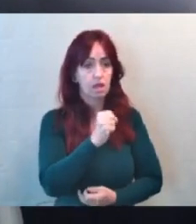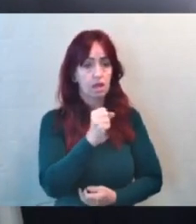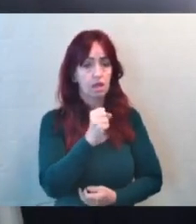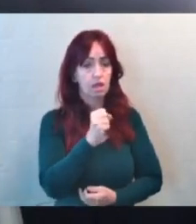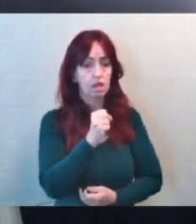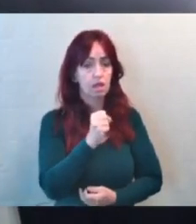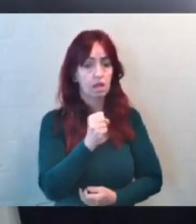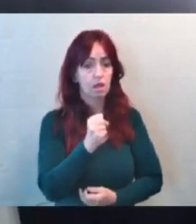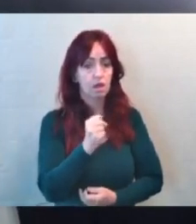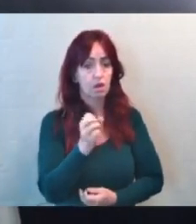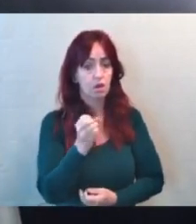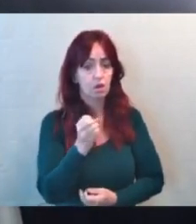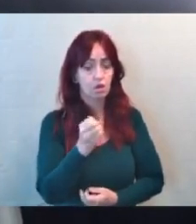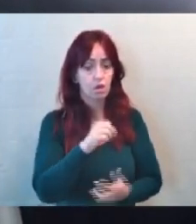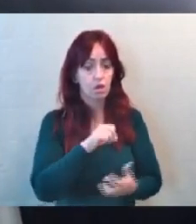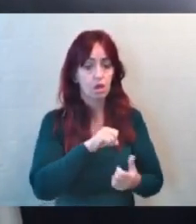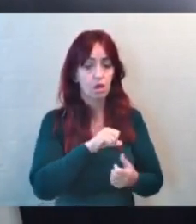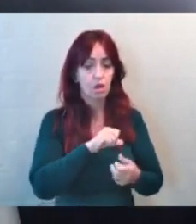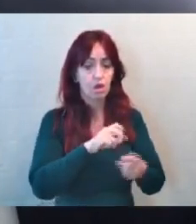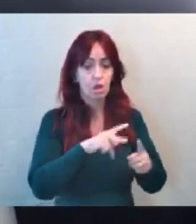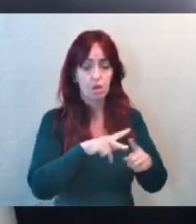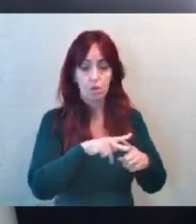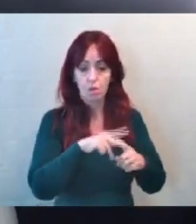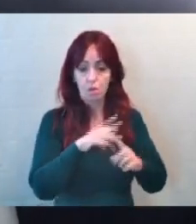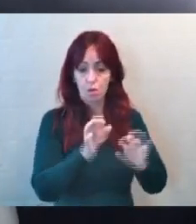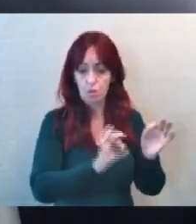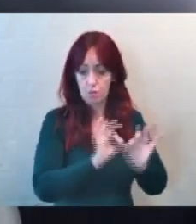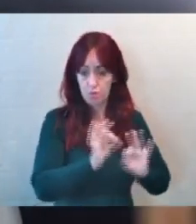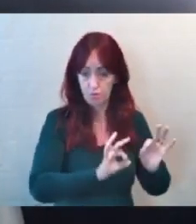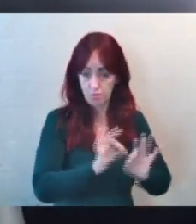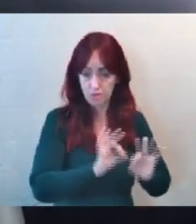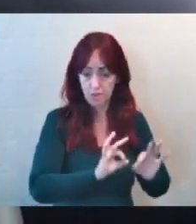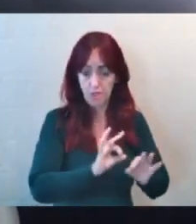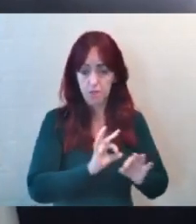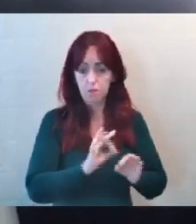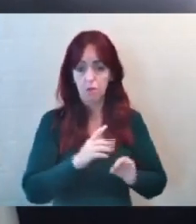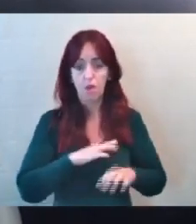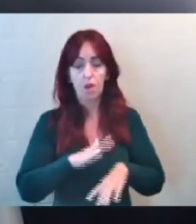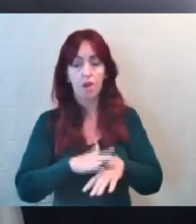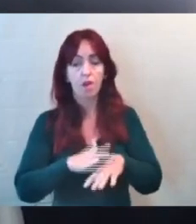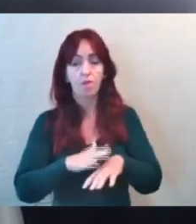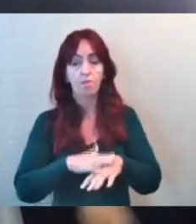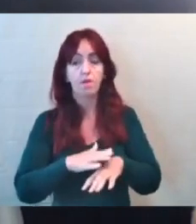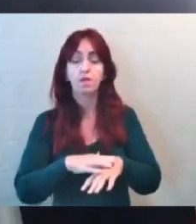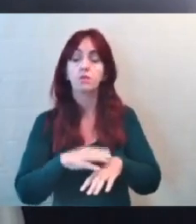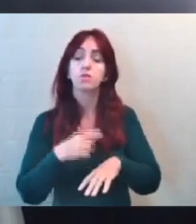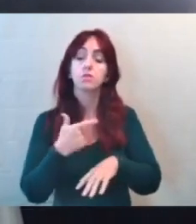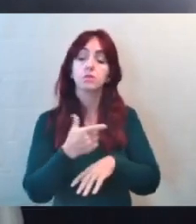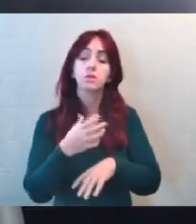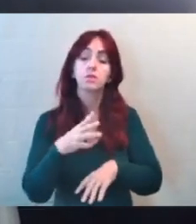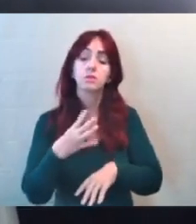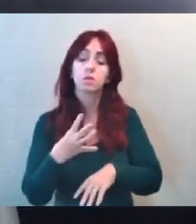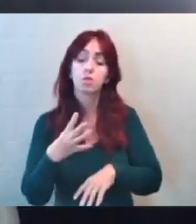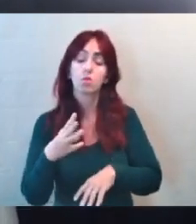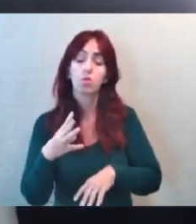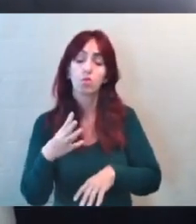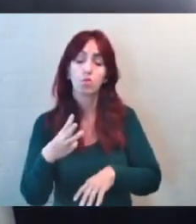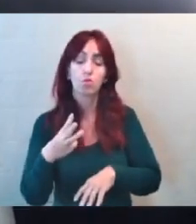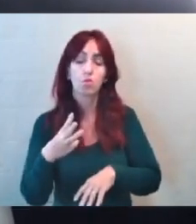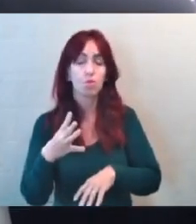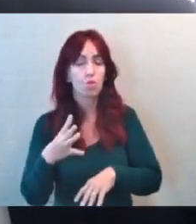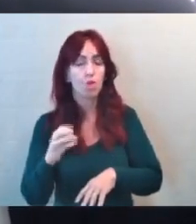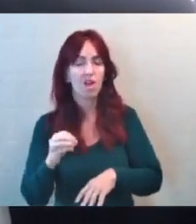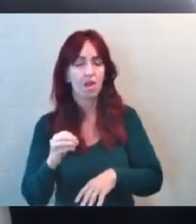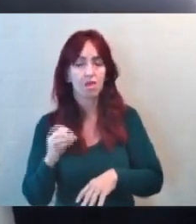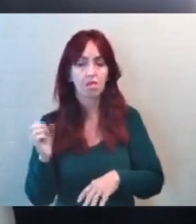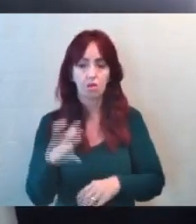novos. Isso é parte da lei. O que está se falando, o que se está divulgando, é que com o esforço que